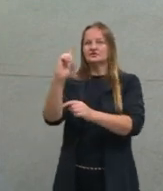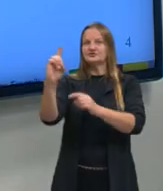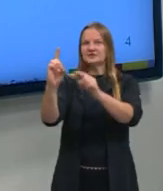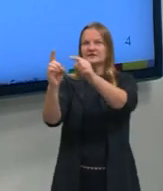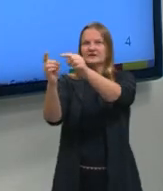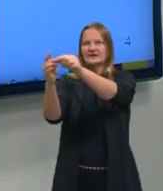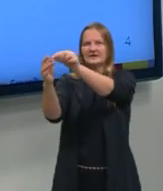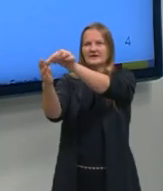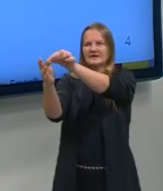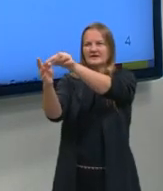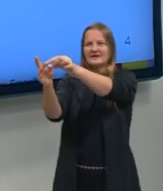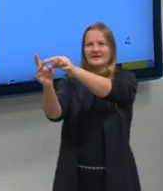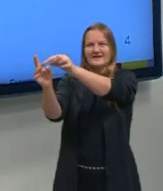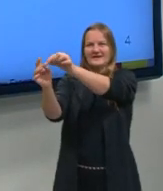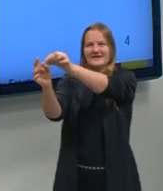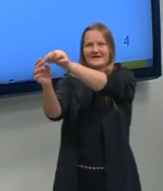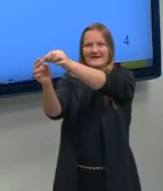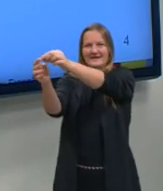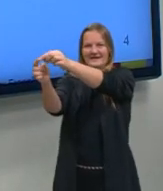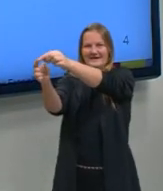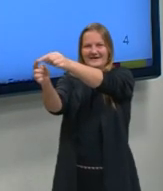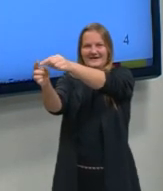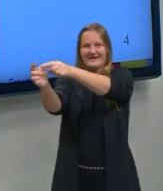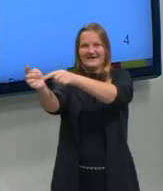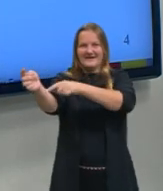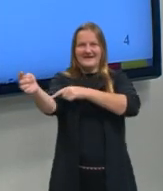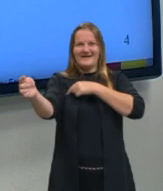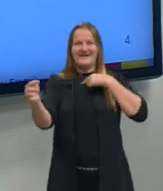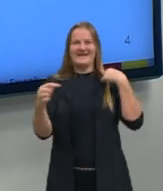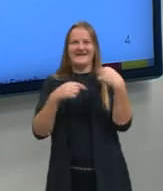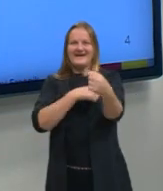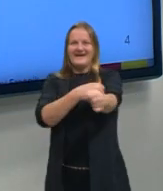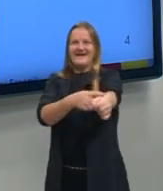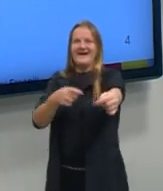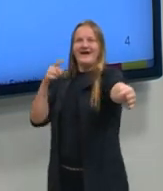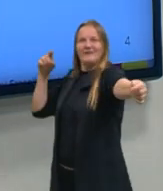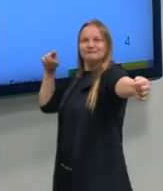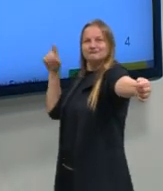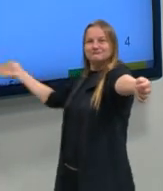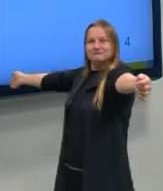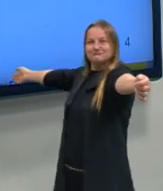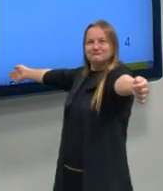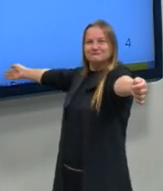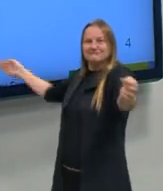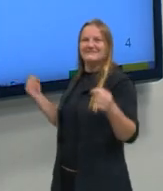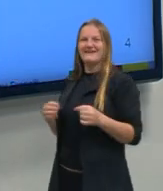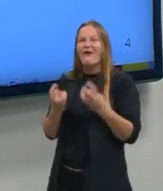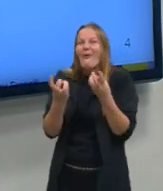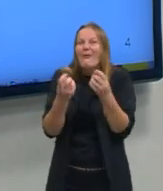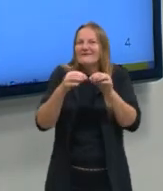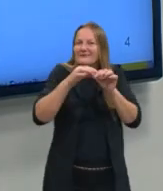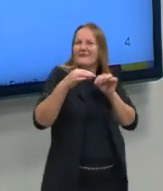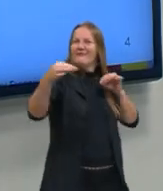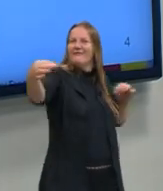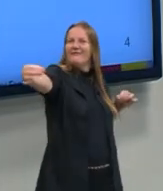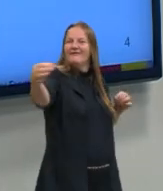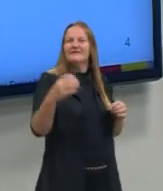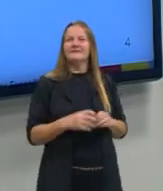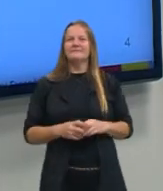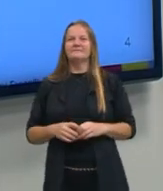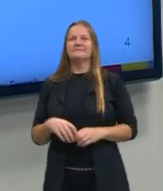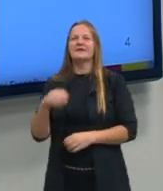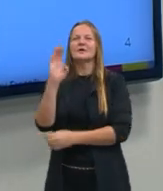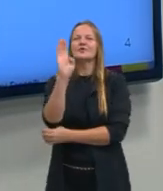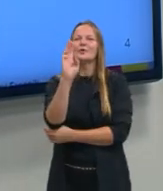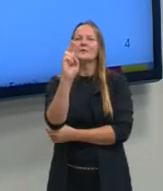direita até a ponta do dedo da mão esquerda Essa É abraça que eles usavam aí tem um côvado